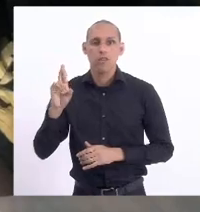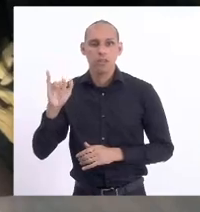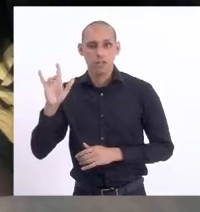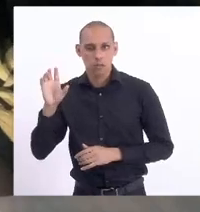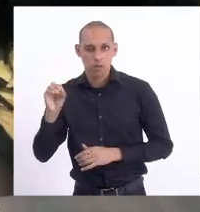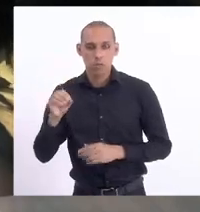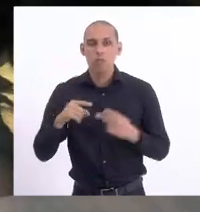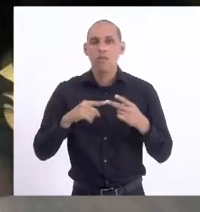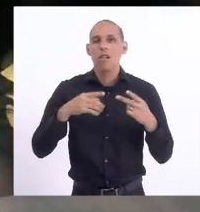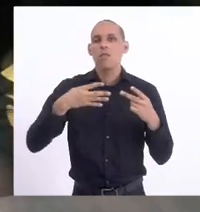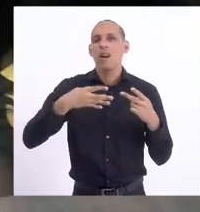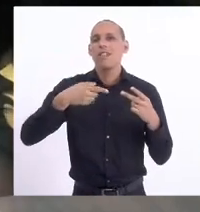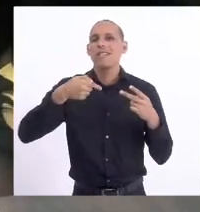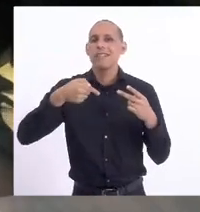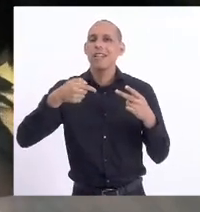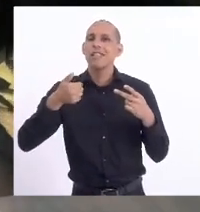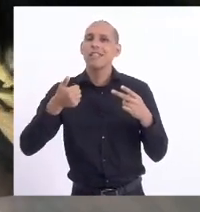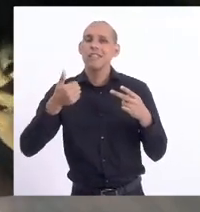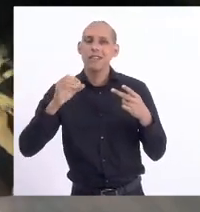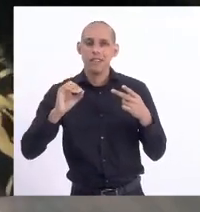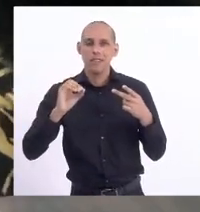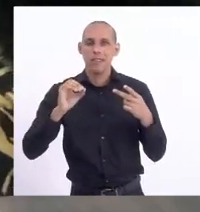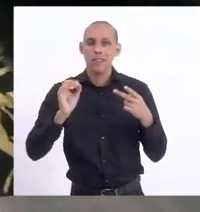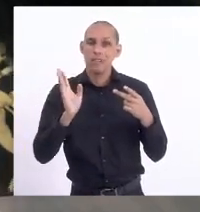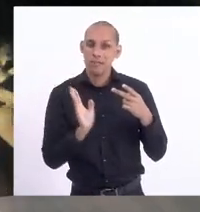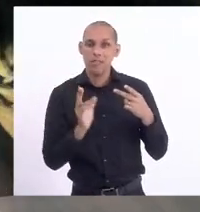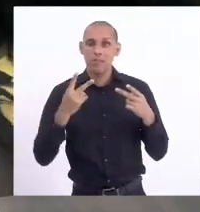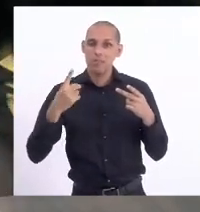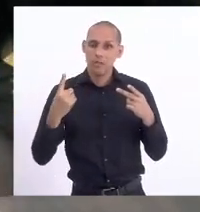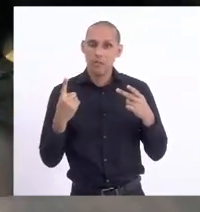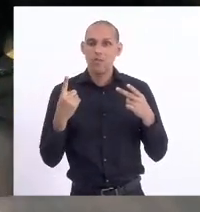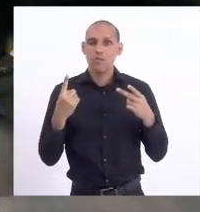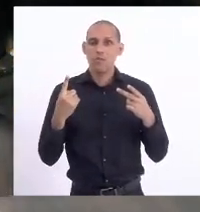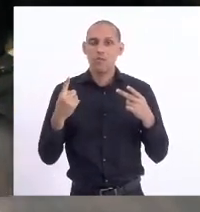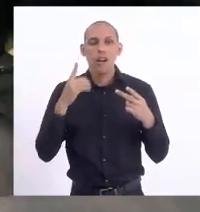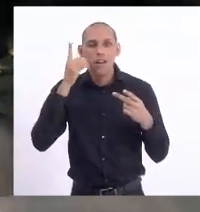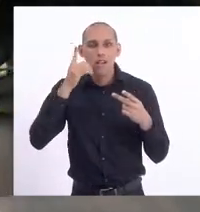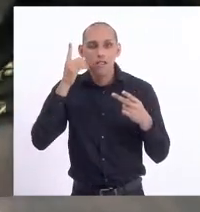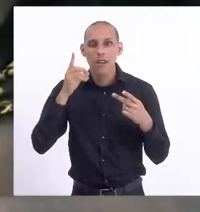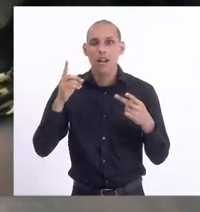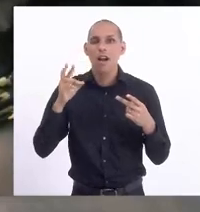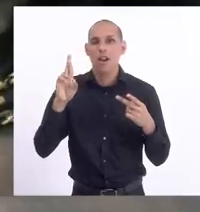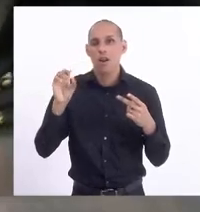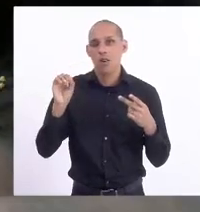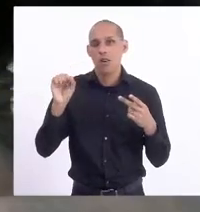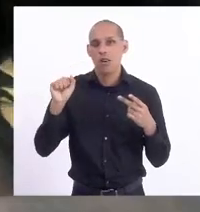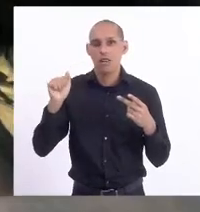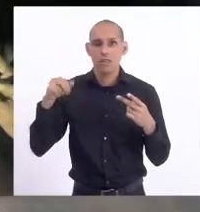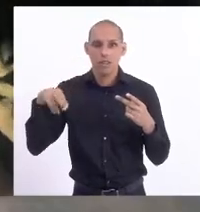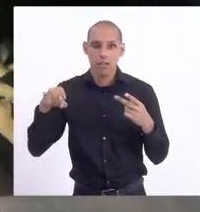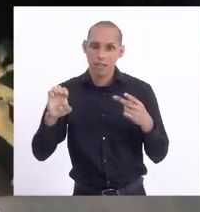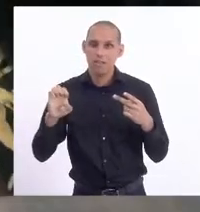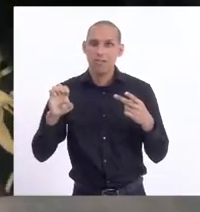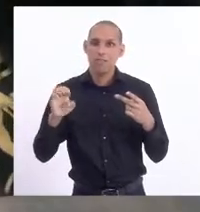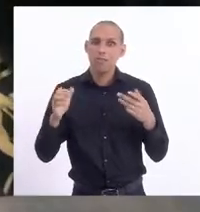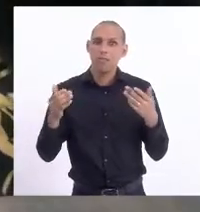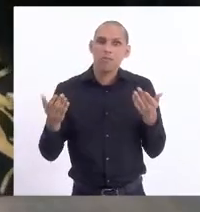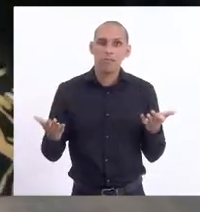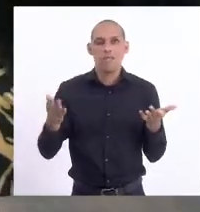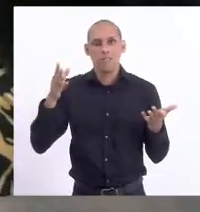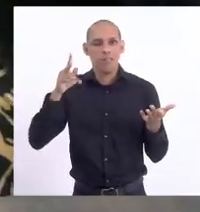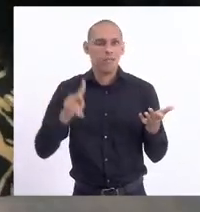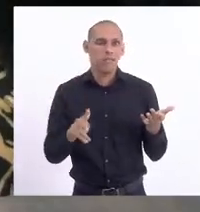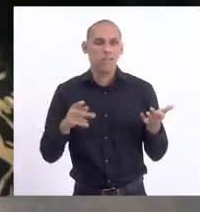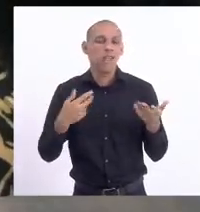PL 4710 de 21, deputada Rosane Félix. Então, senhor presidente,